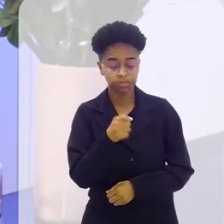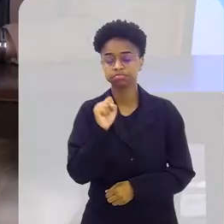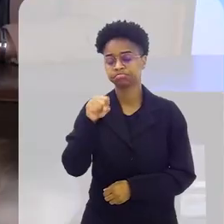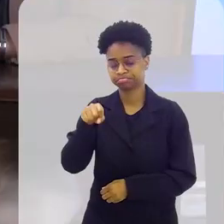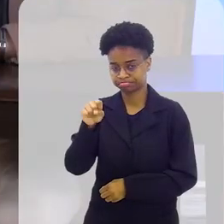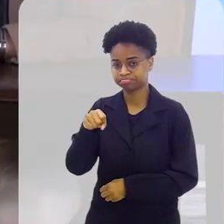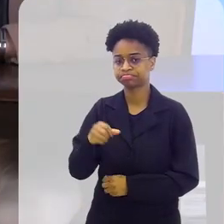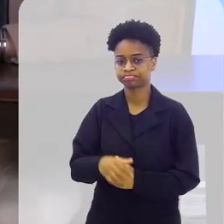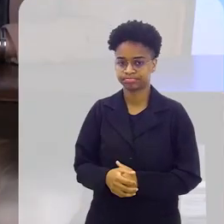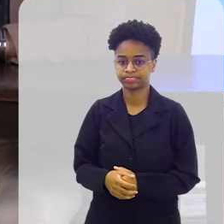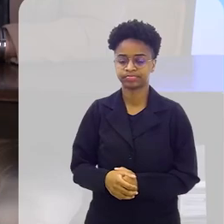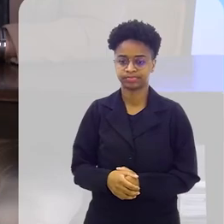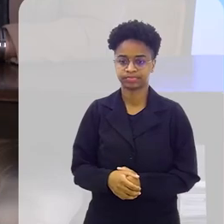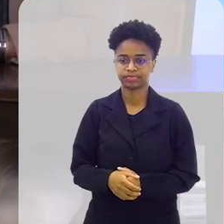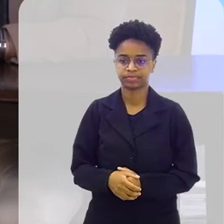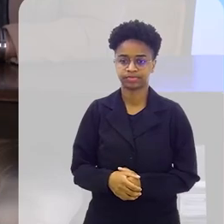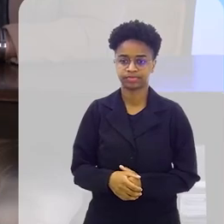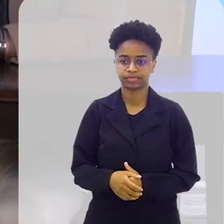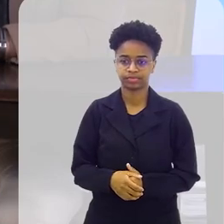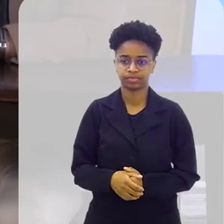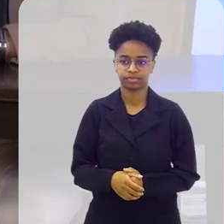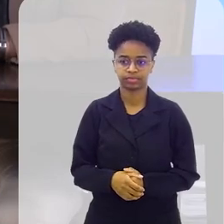2020? Sim. Uhum. E